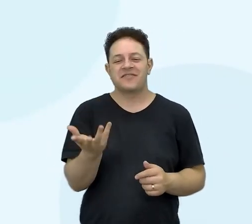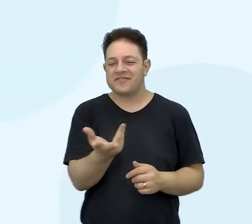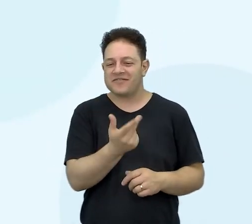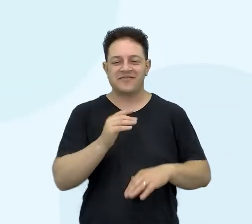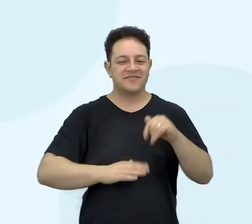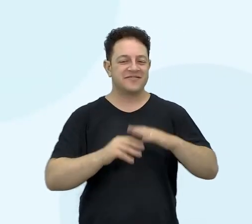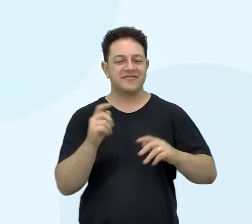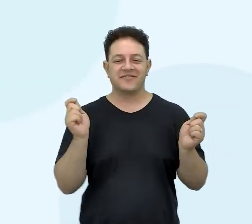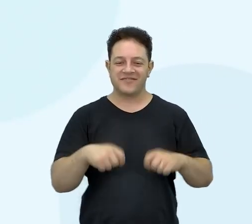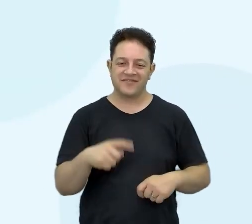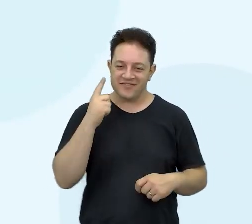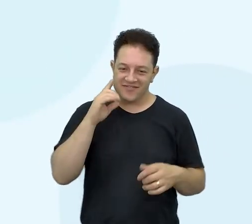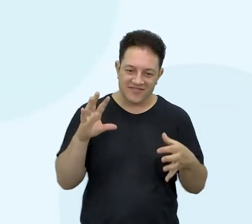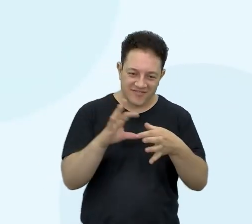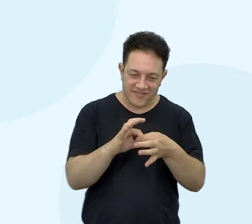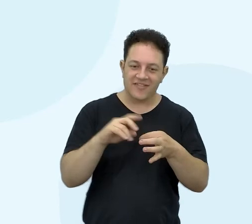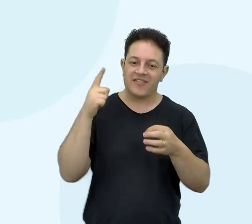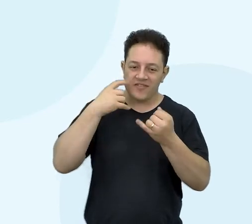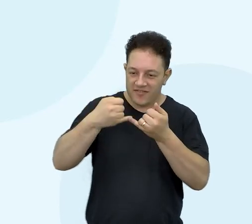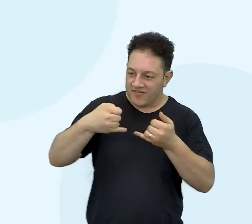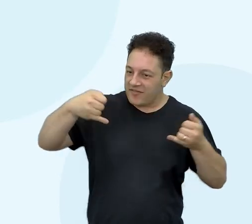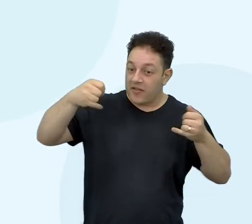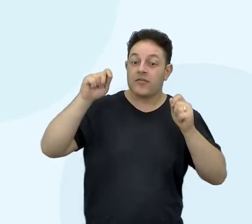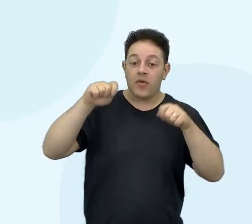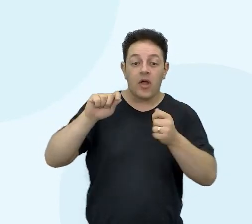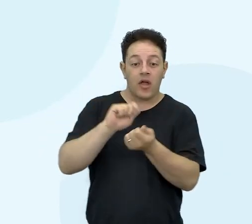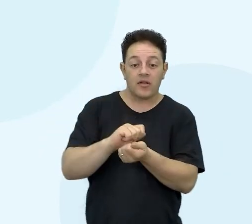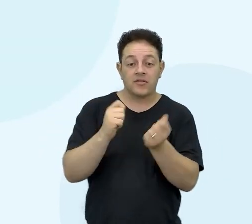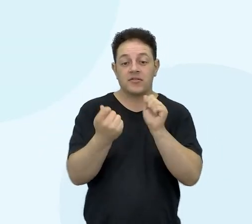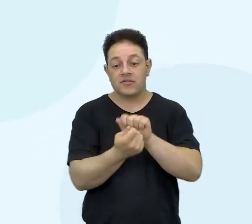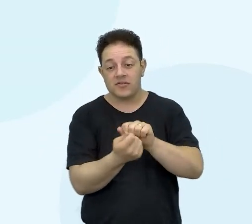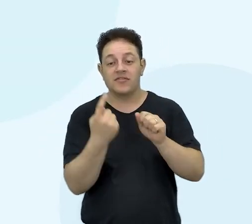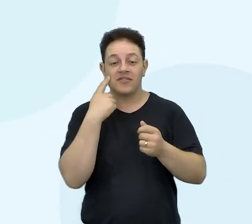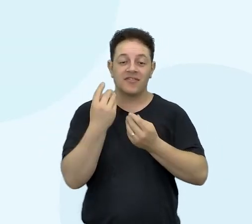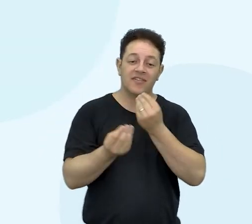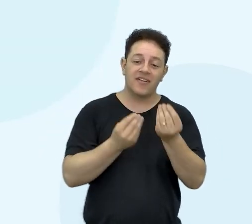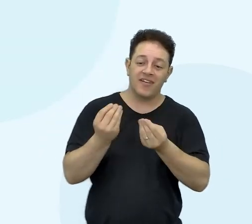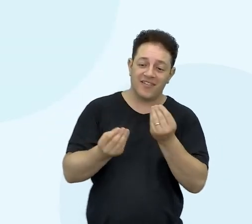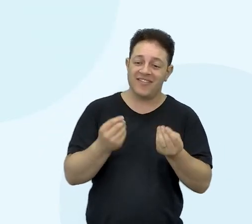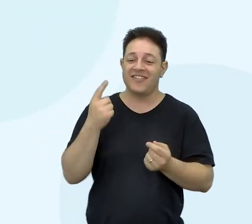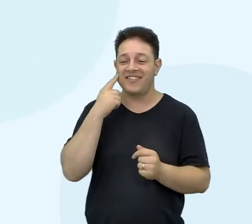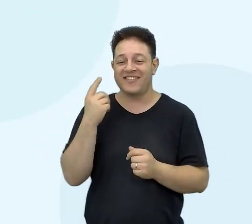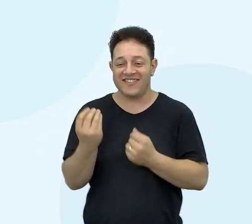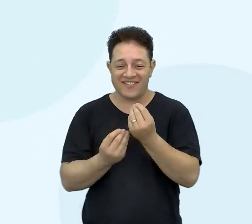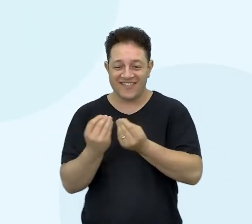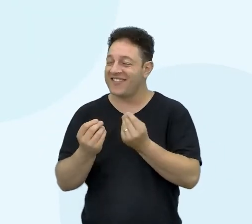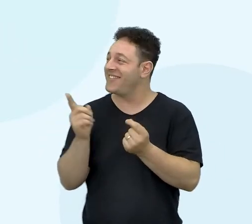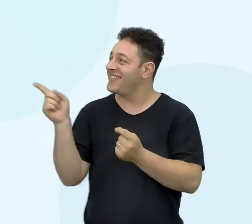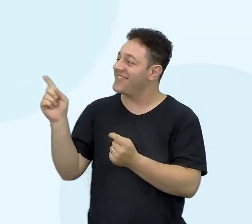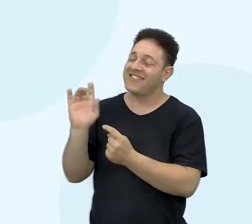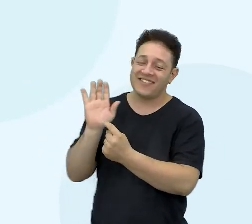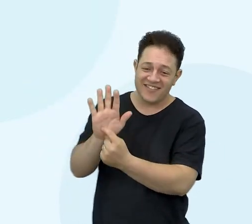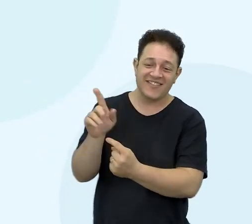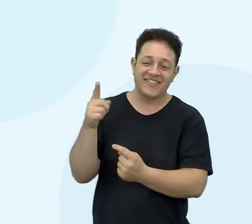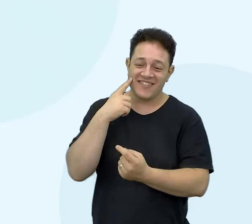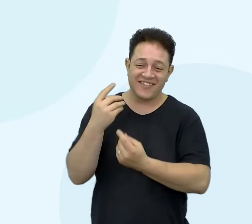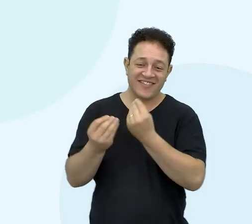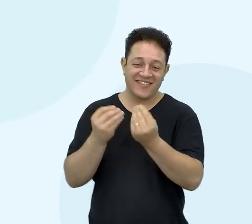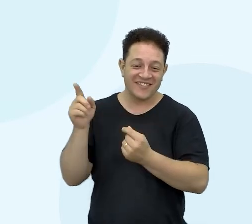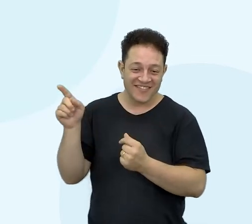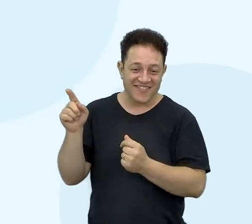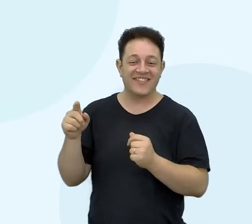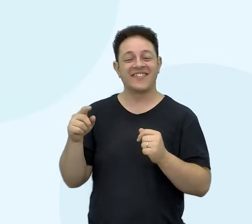nossa iluminação, que a gente pode tanto adaptar nos manuais, nas referências, nas bibliografias